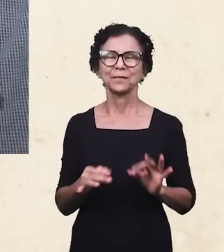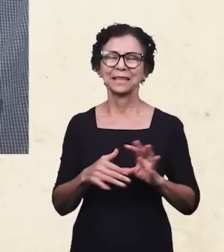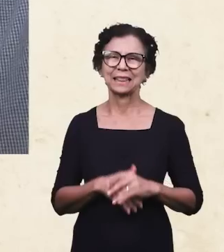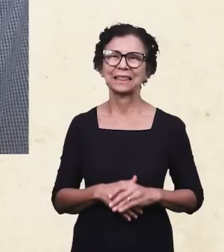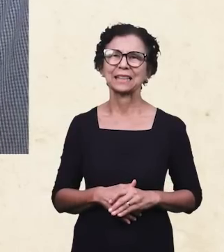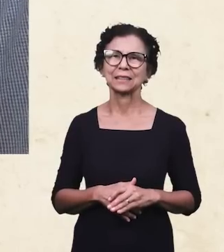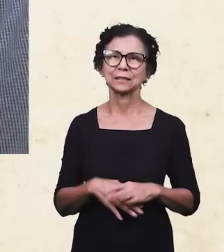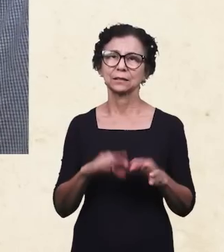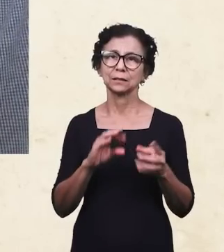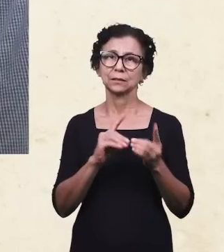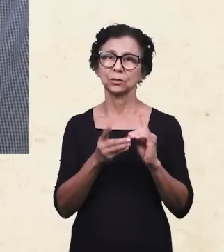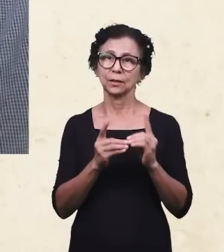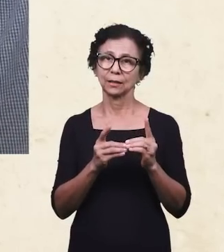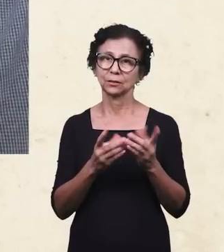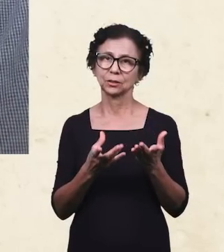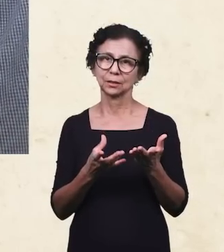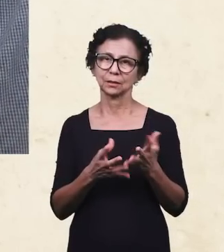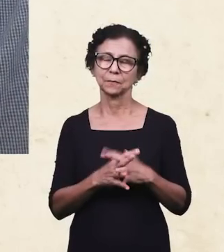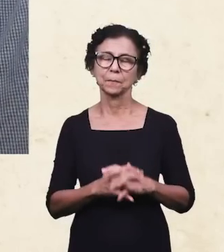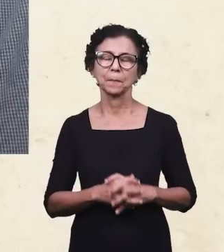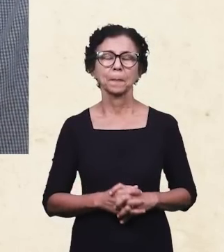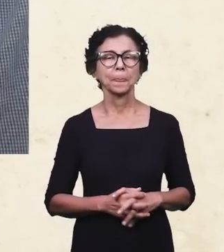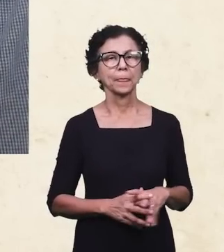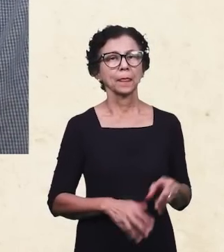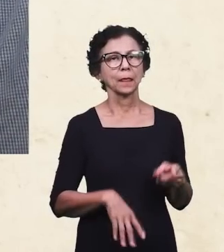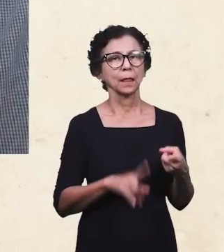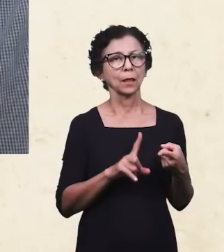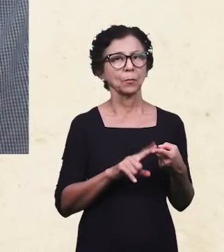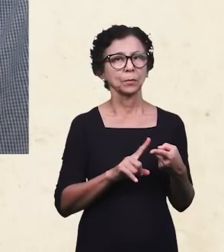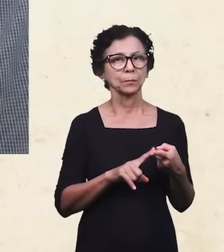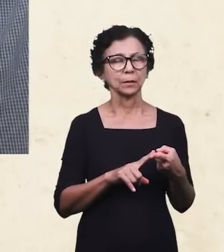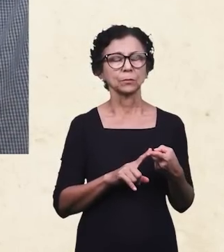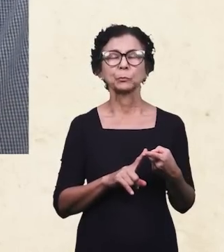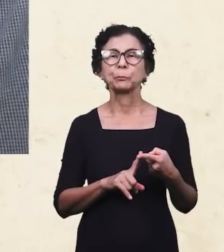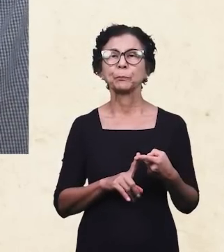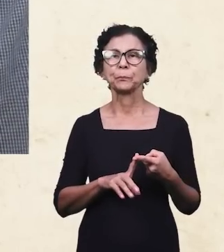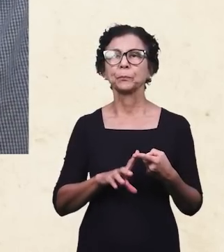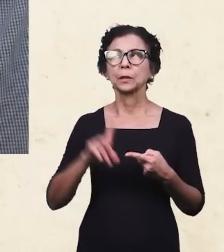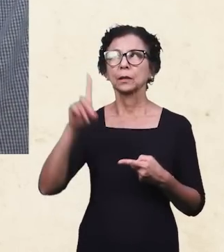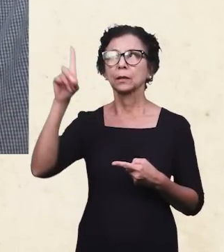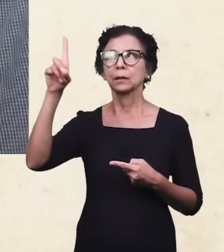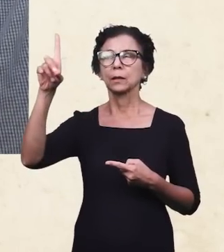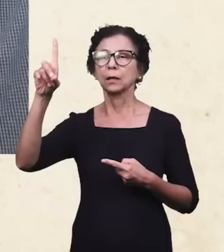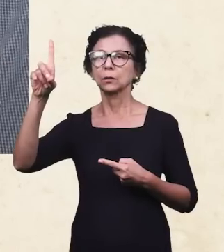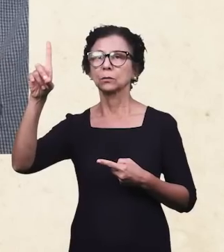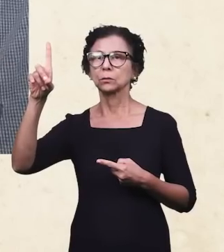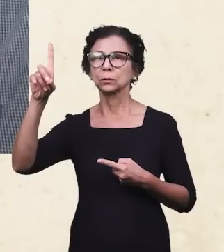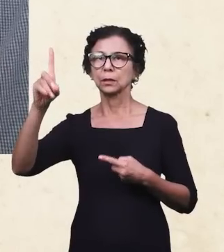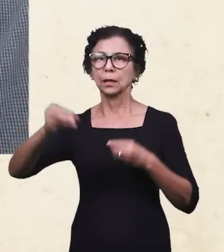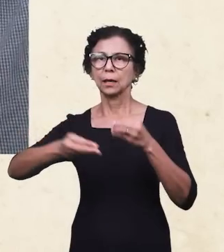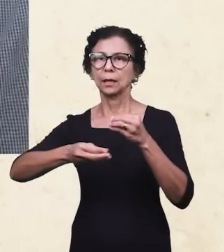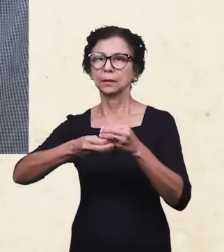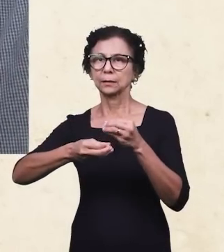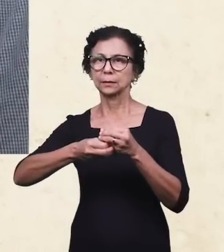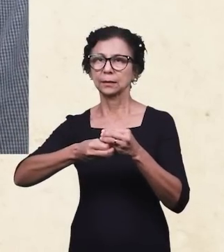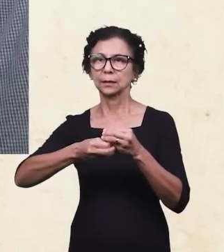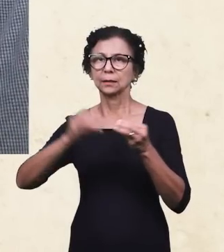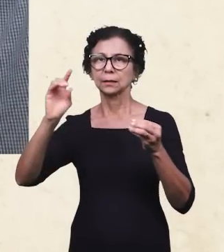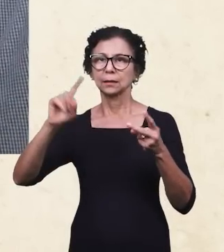e didática, porque primeiro Deus ele acrescenta, depois ele